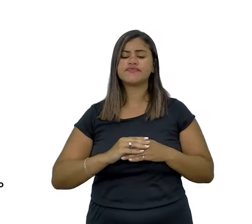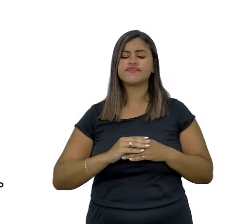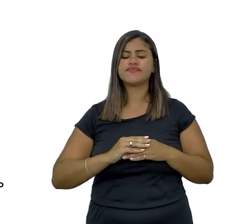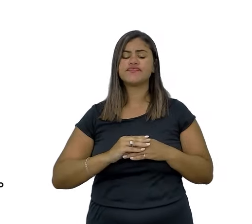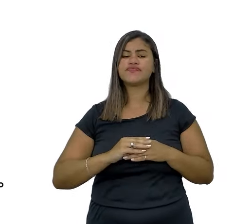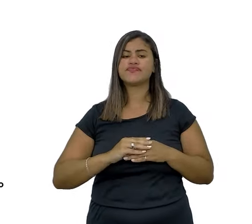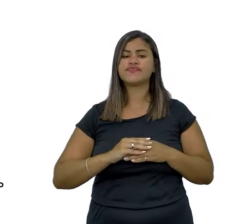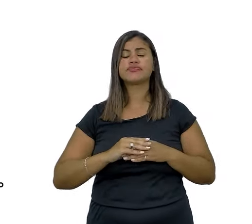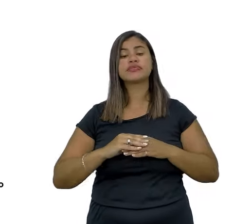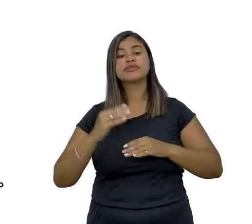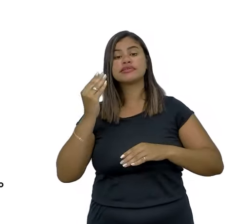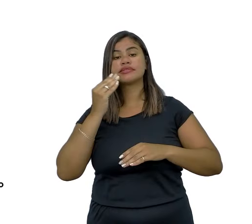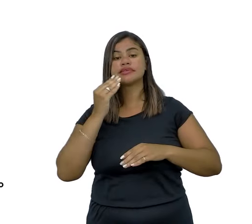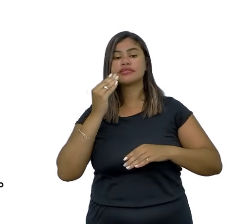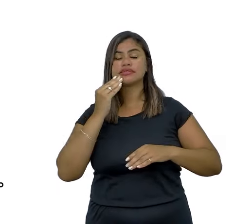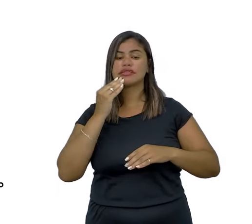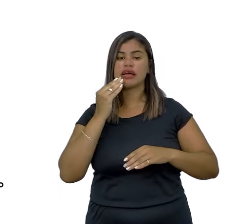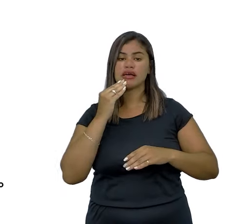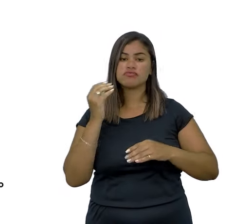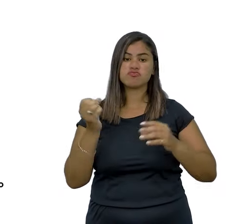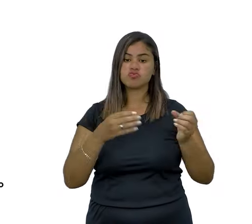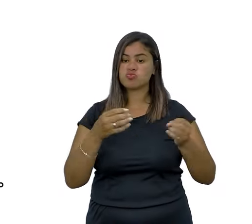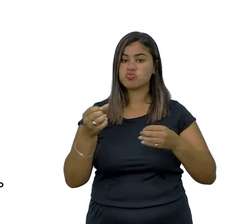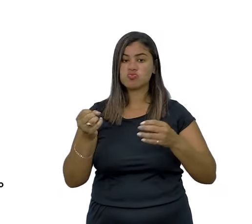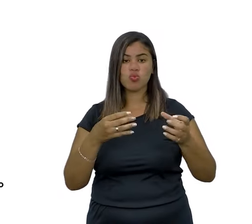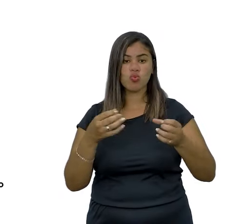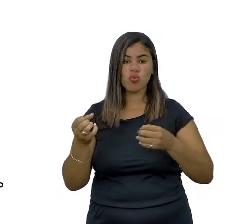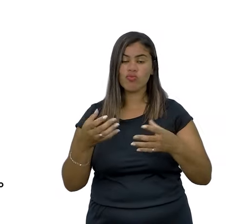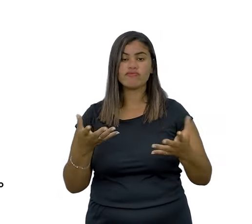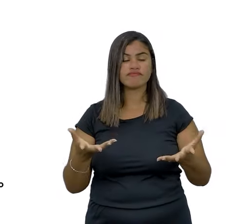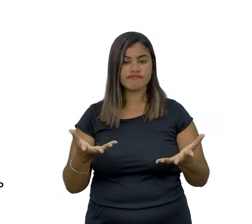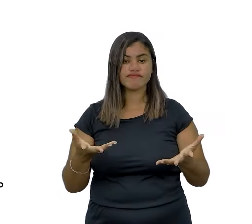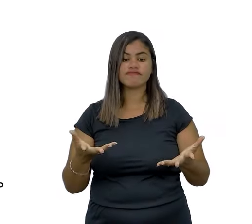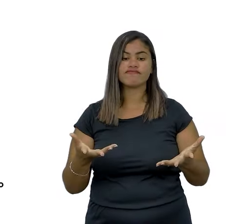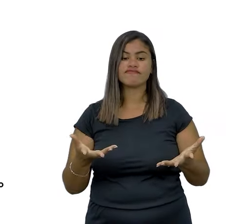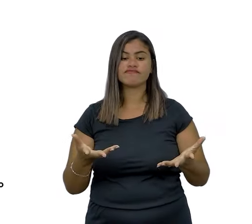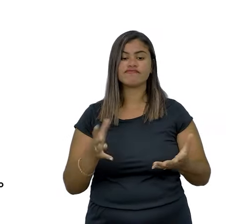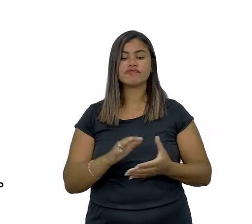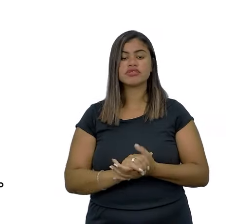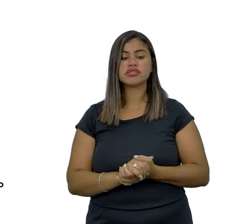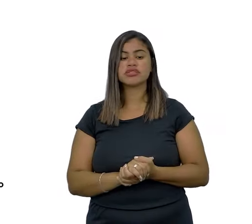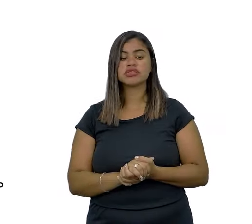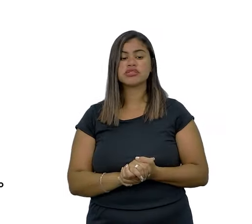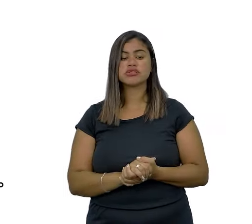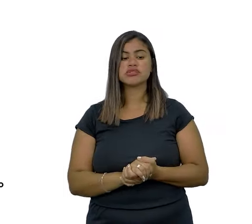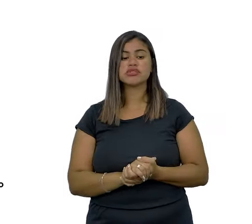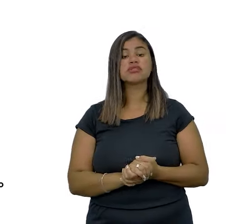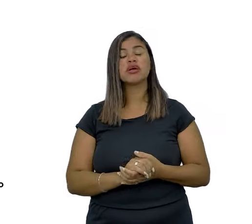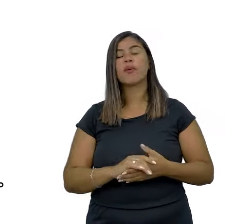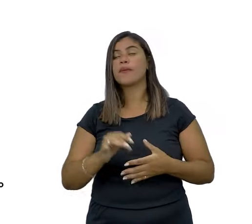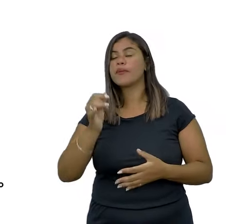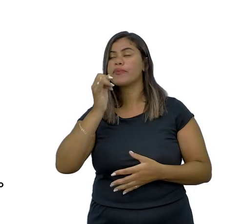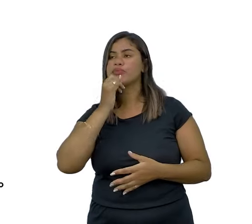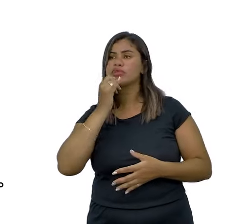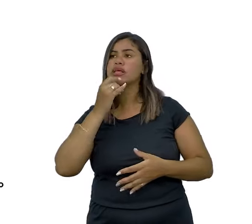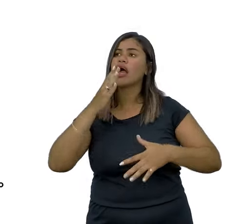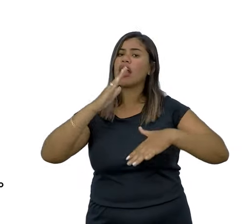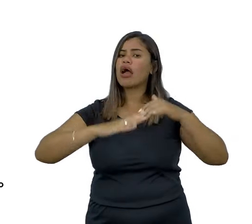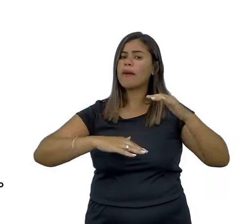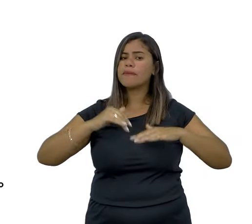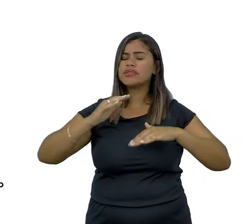buscar, né, novos apoios. Então, quais são as habilidades, quais